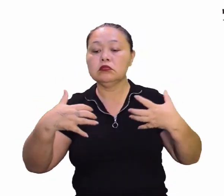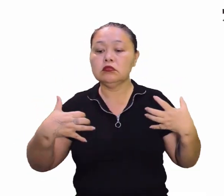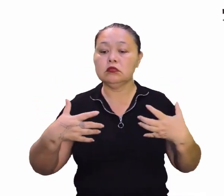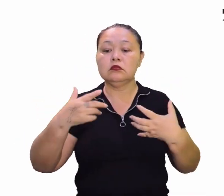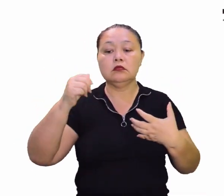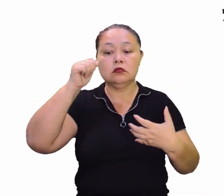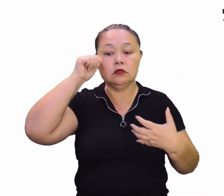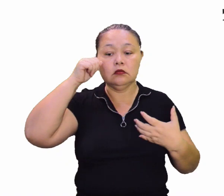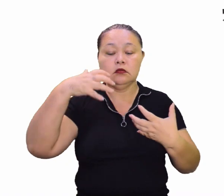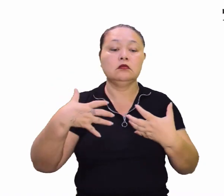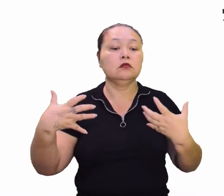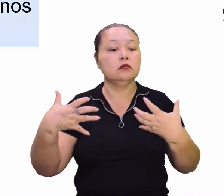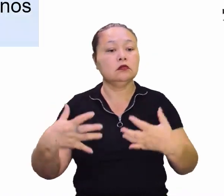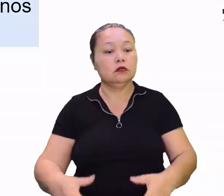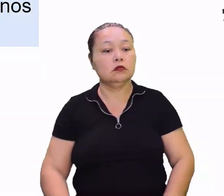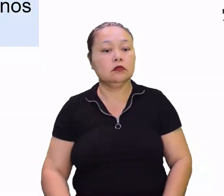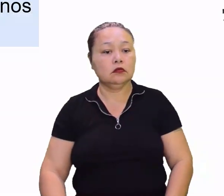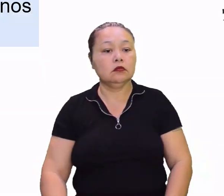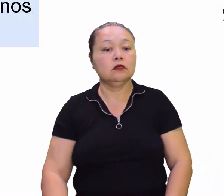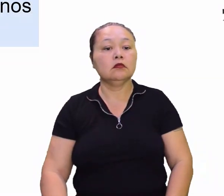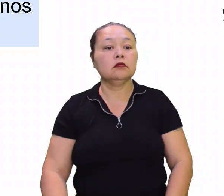asiáticos.